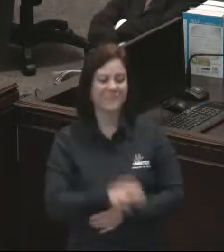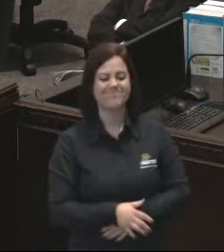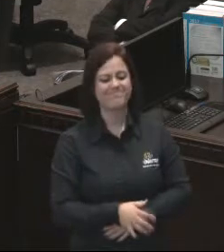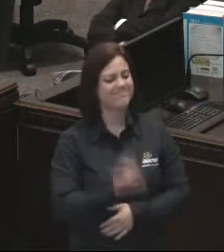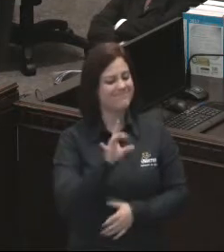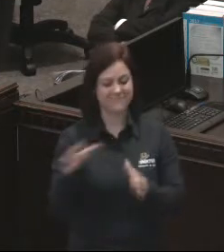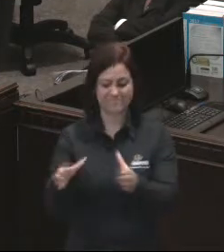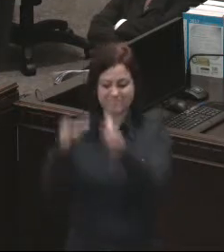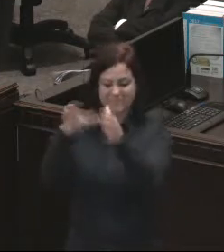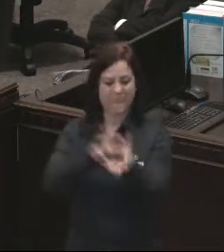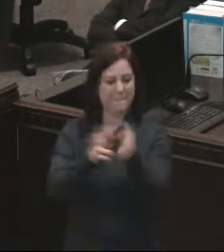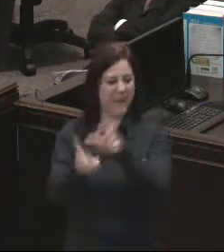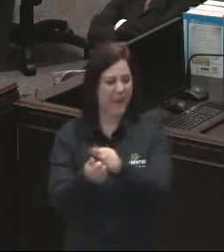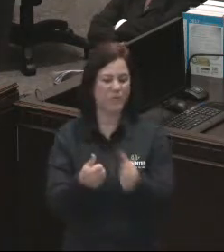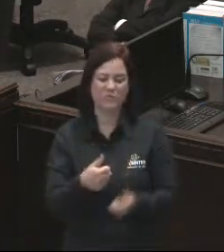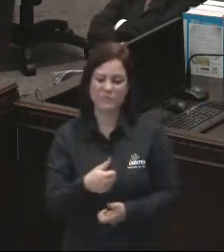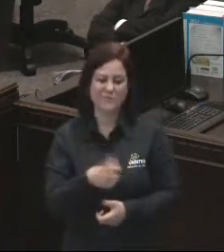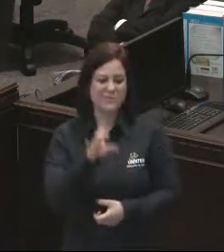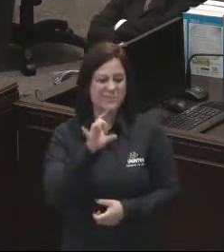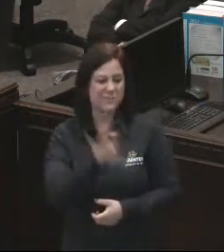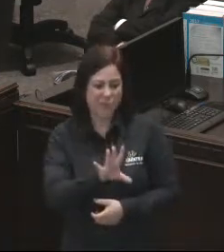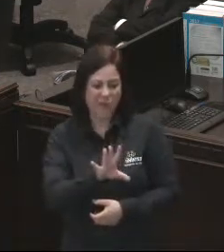para tirar os fármacos do meio ambiente, não.